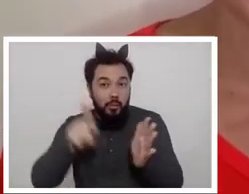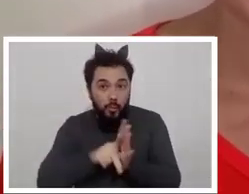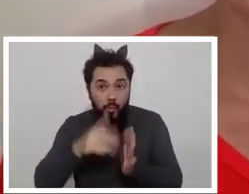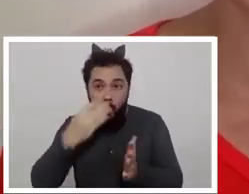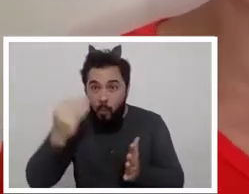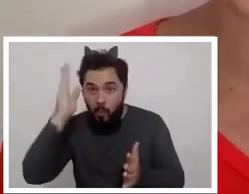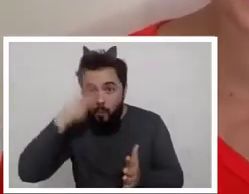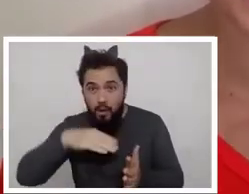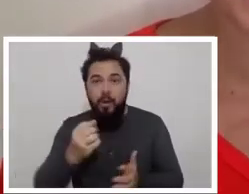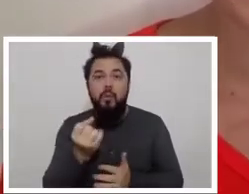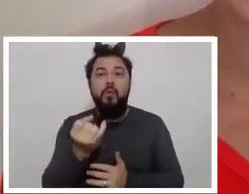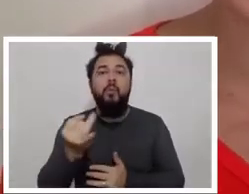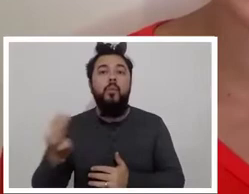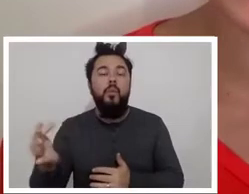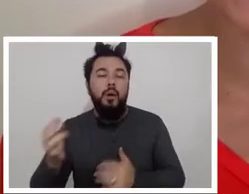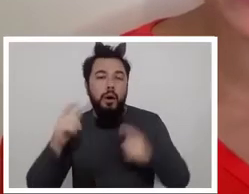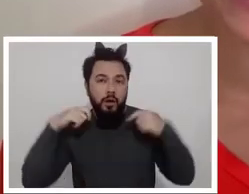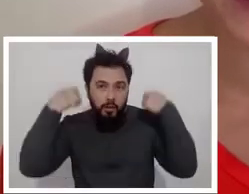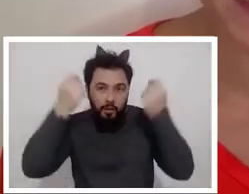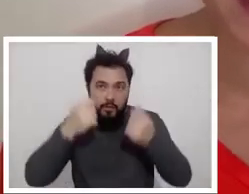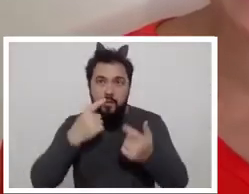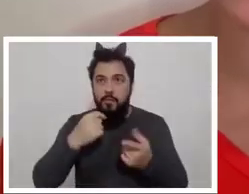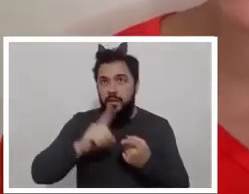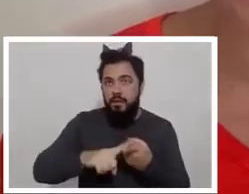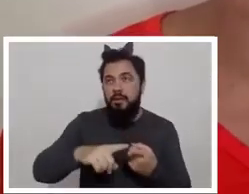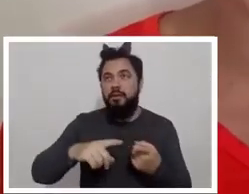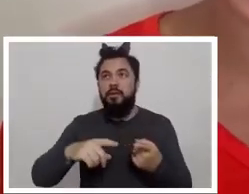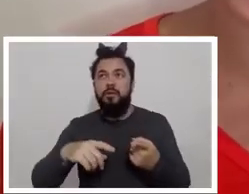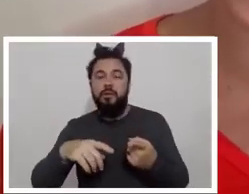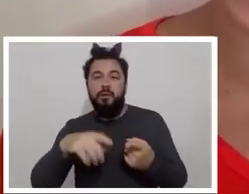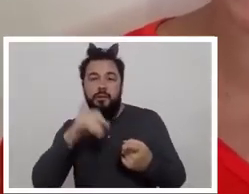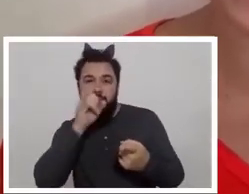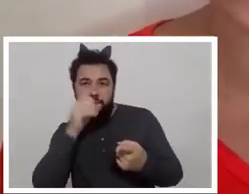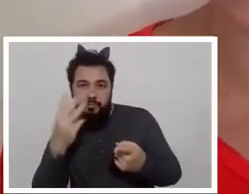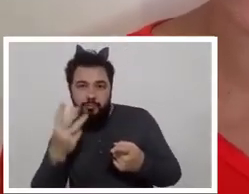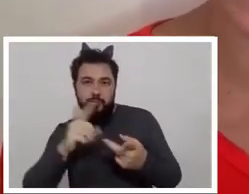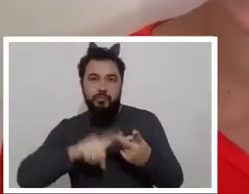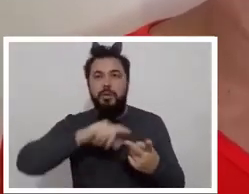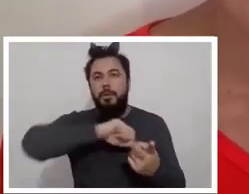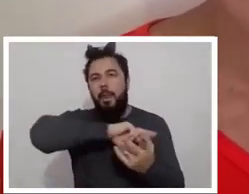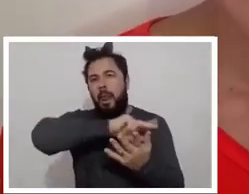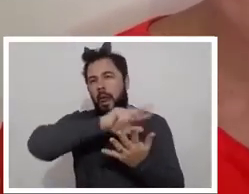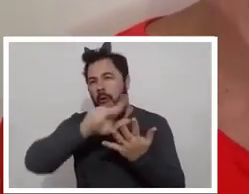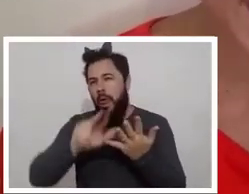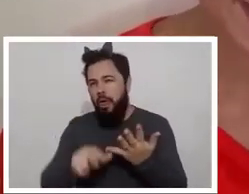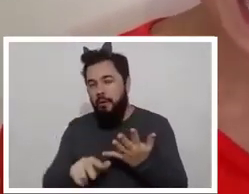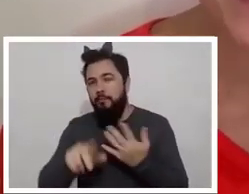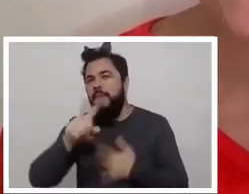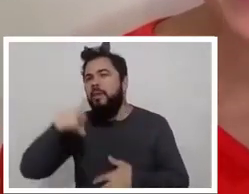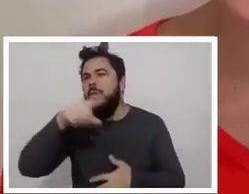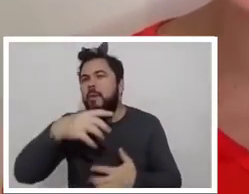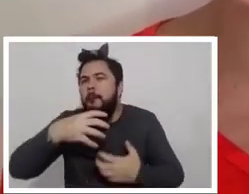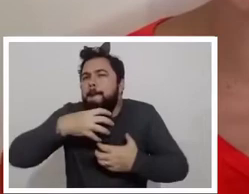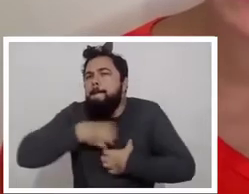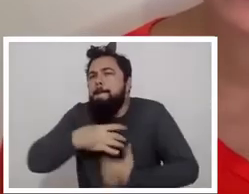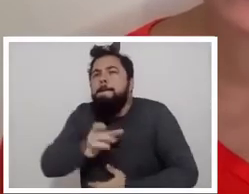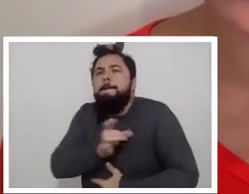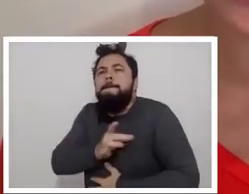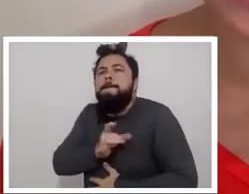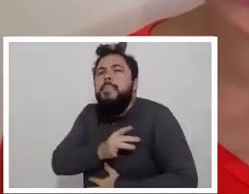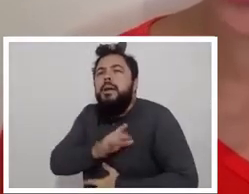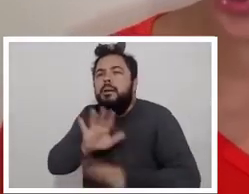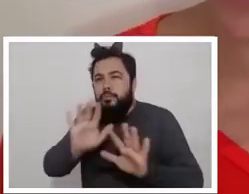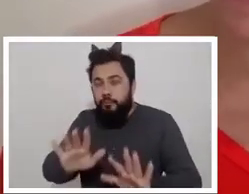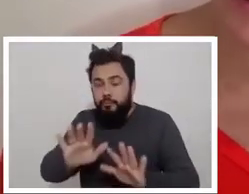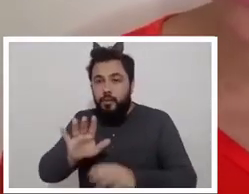conhecem quantas pensa em chapéuzinho vermelho tem um monte de história que aparece normal né e o que que dá mais